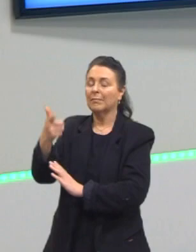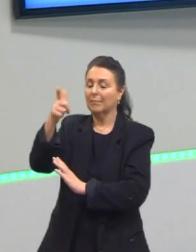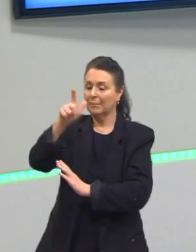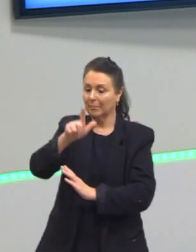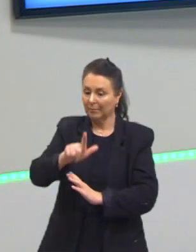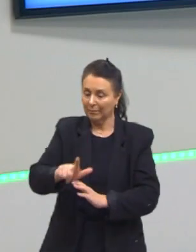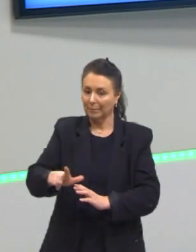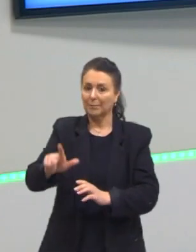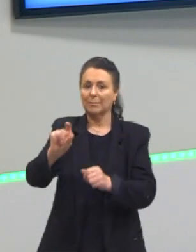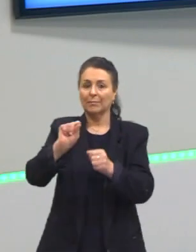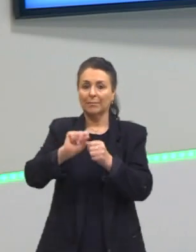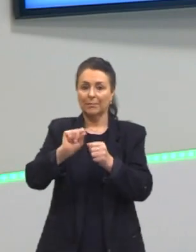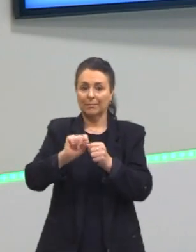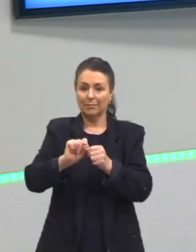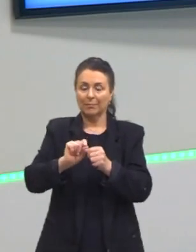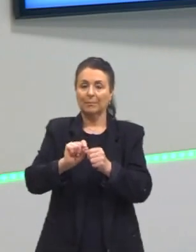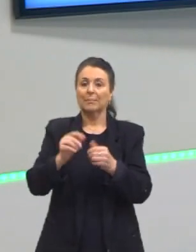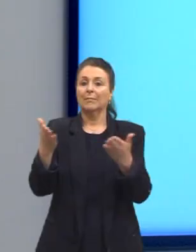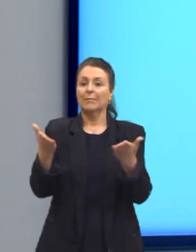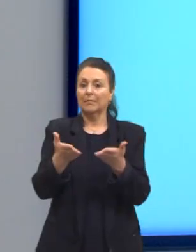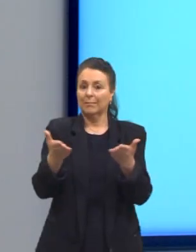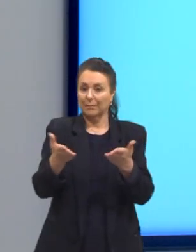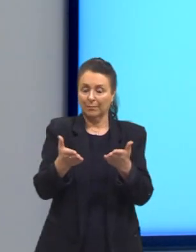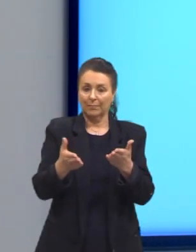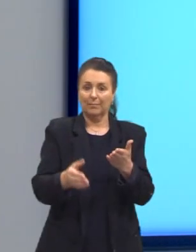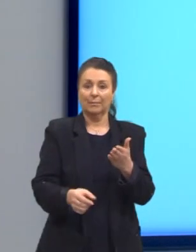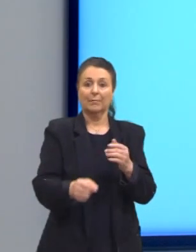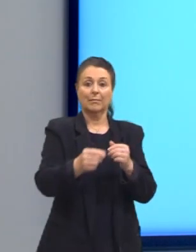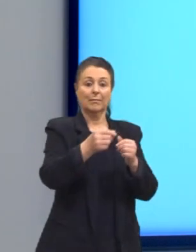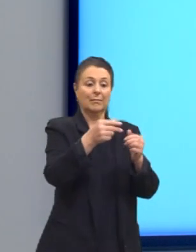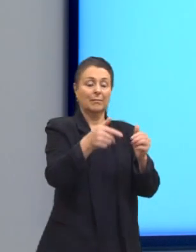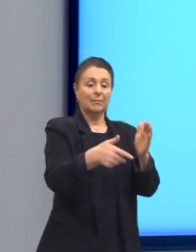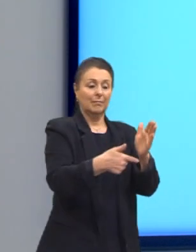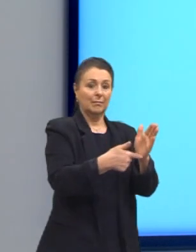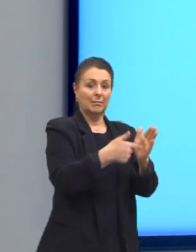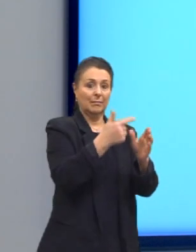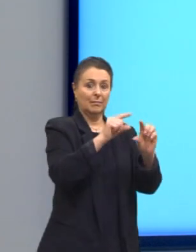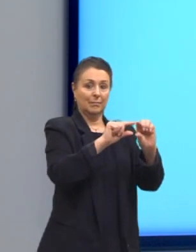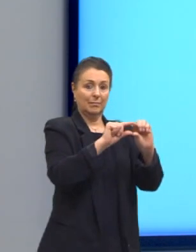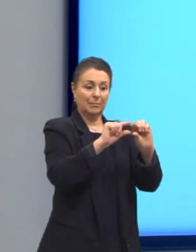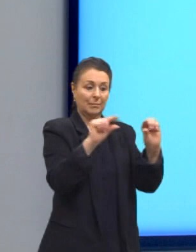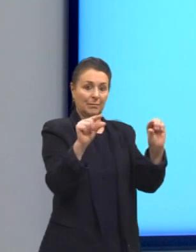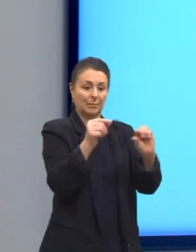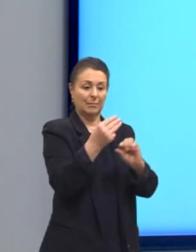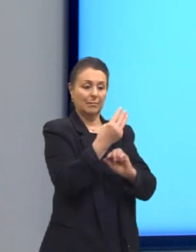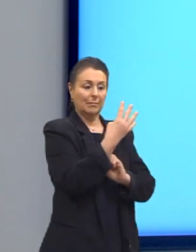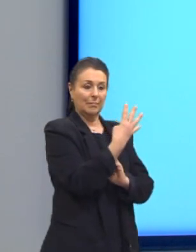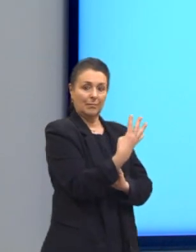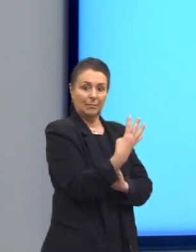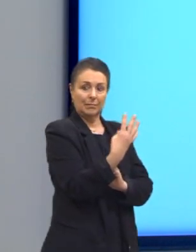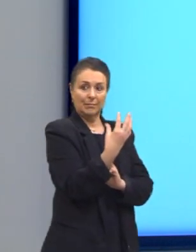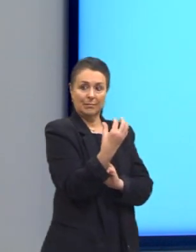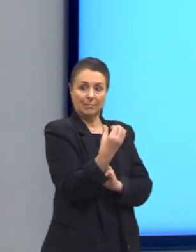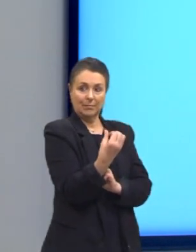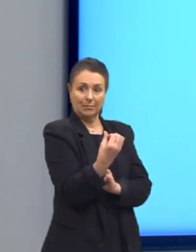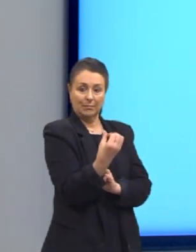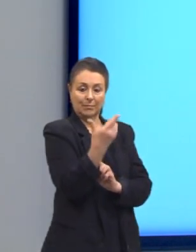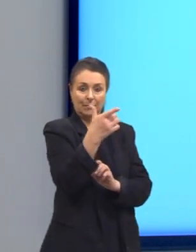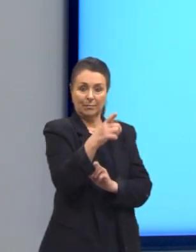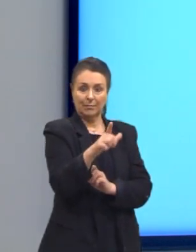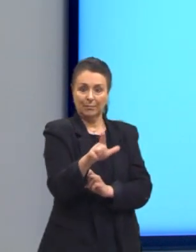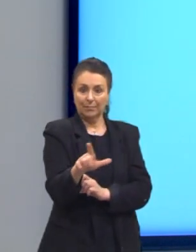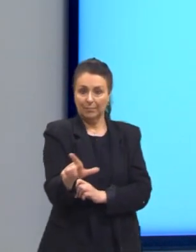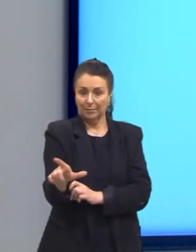agora nós vamos considerar que a segunda linha tem os elementos 4 e 6 novamente